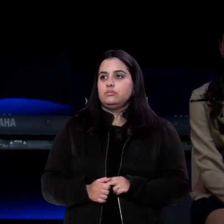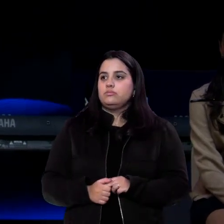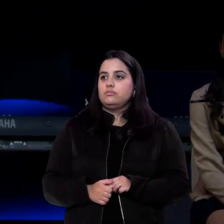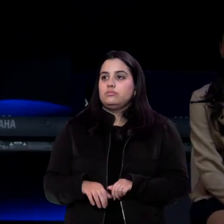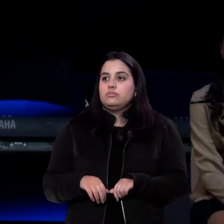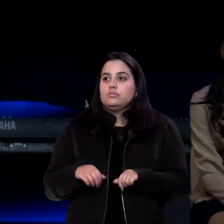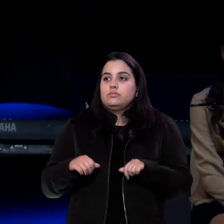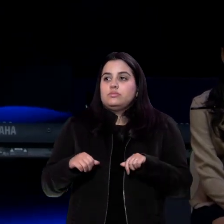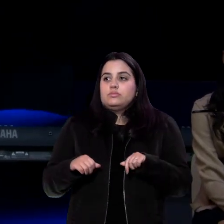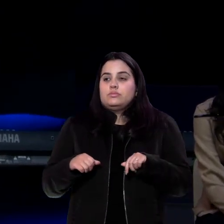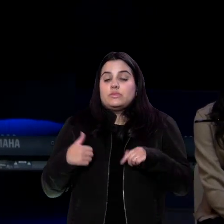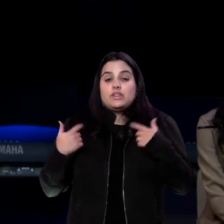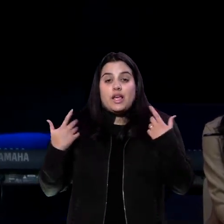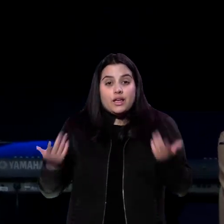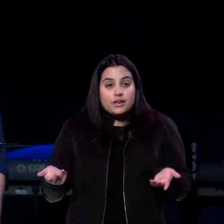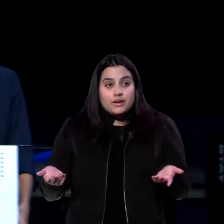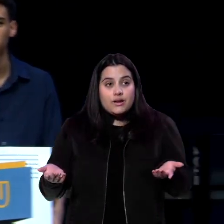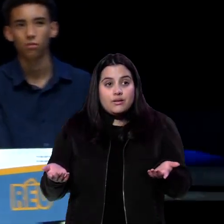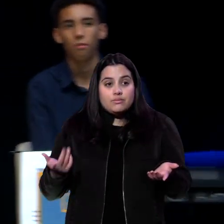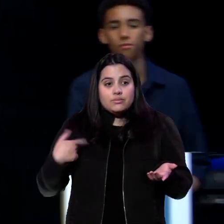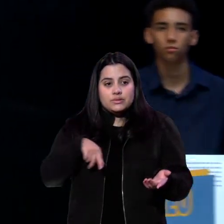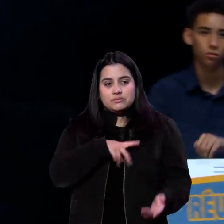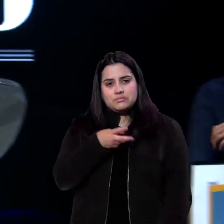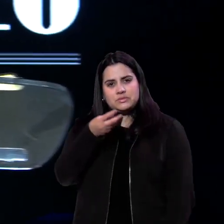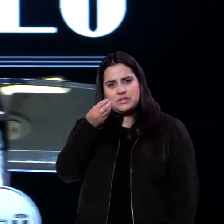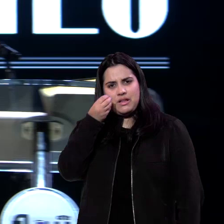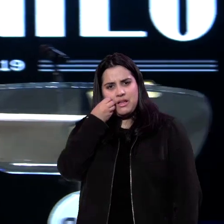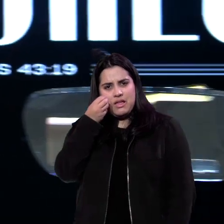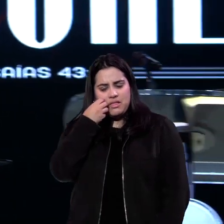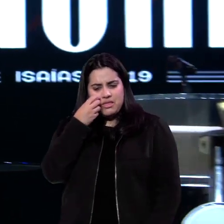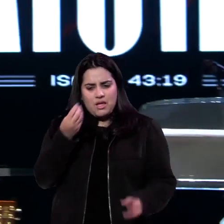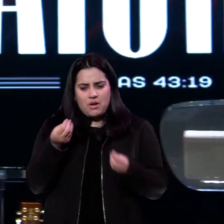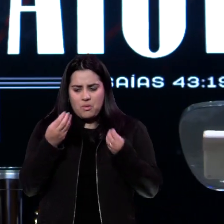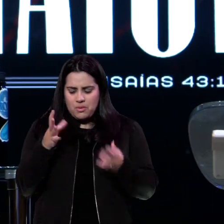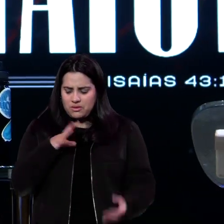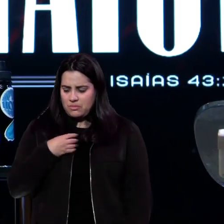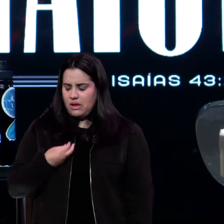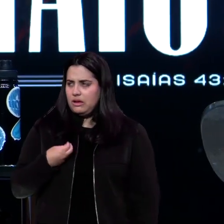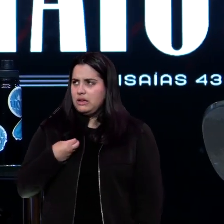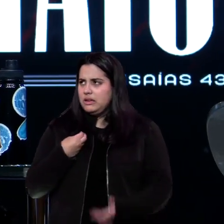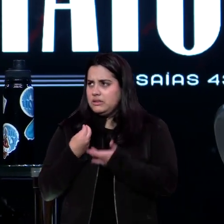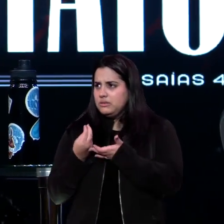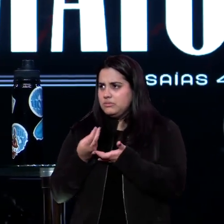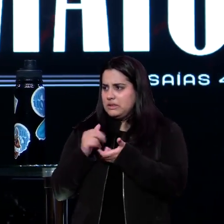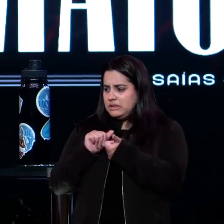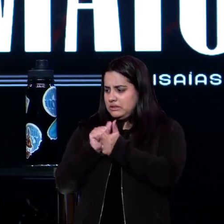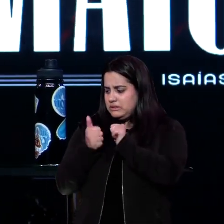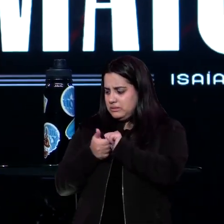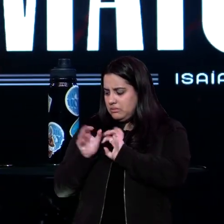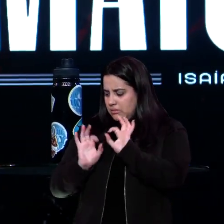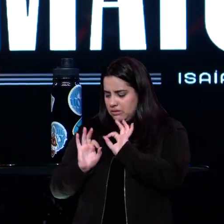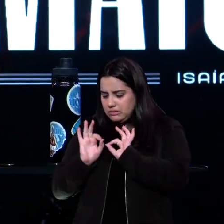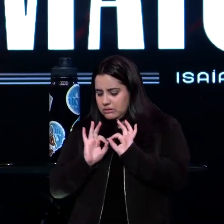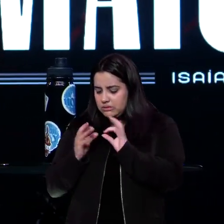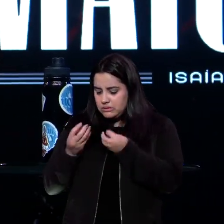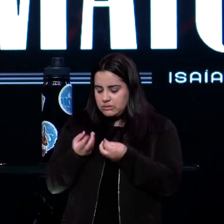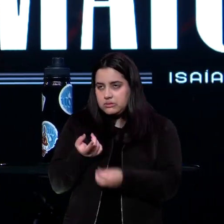E aí, a gente tenta encaixar a vida na nossa caixinha, na nossa